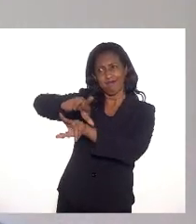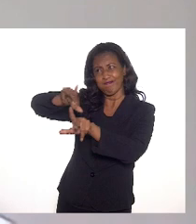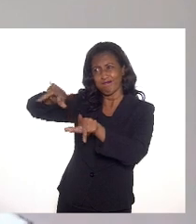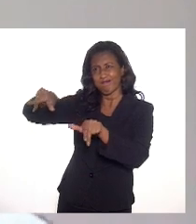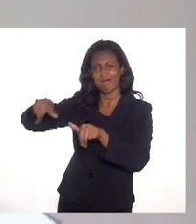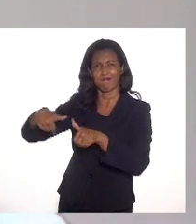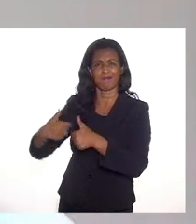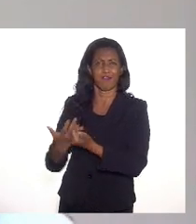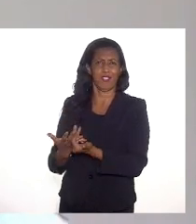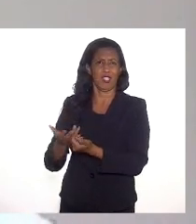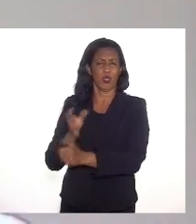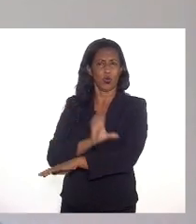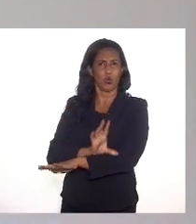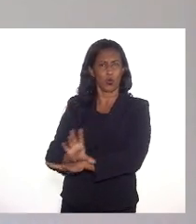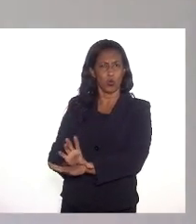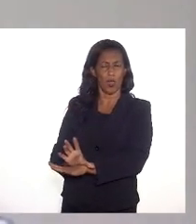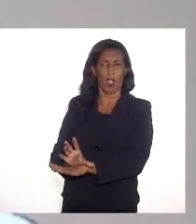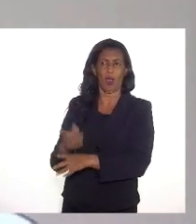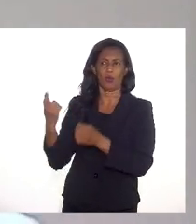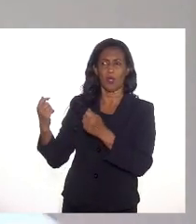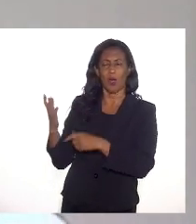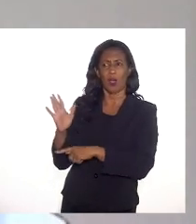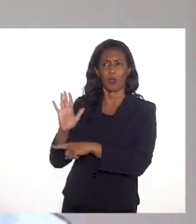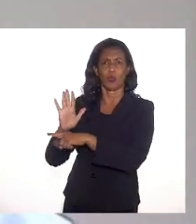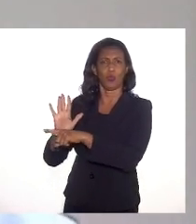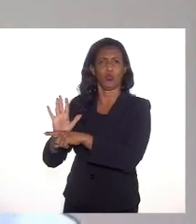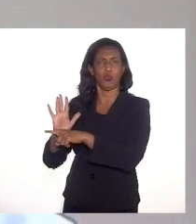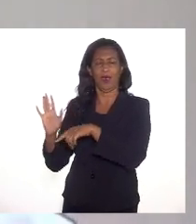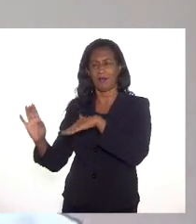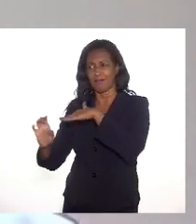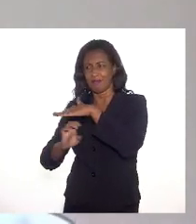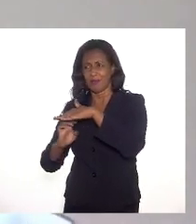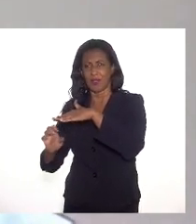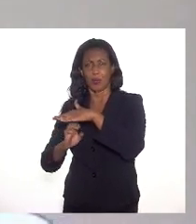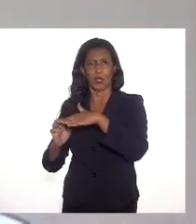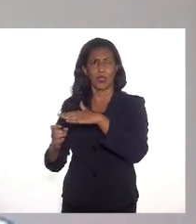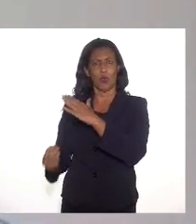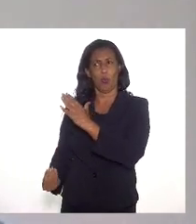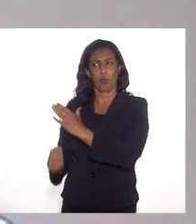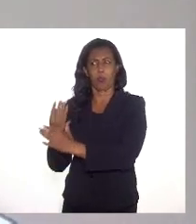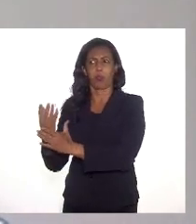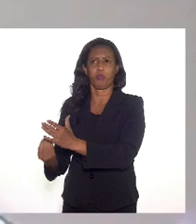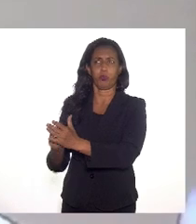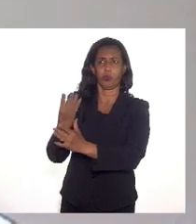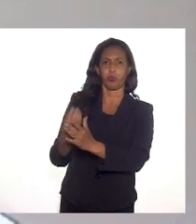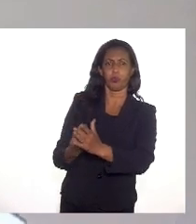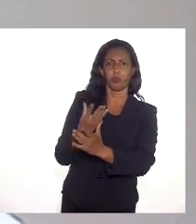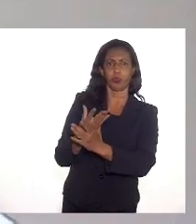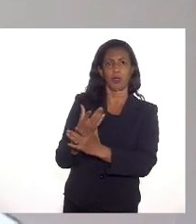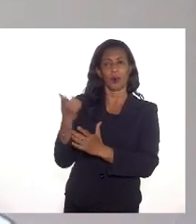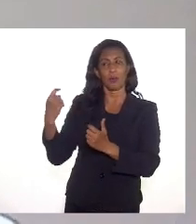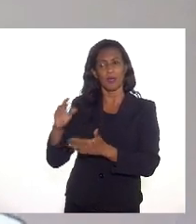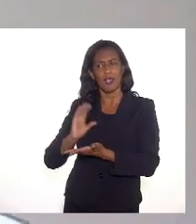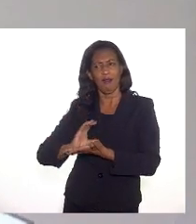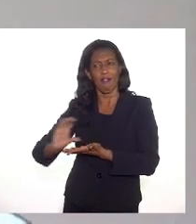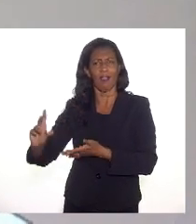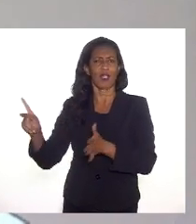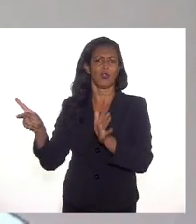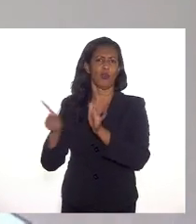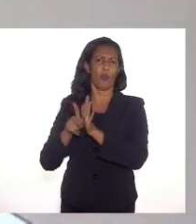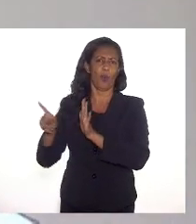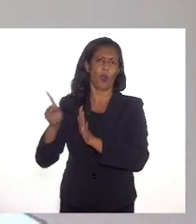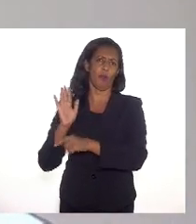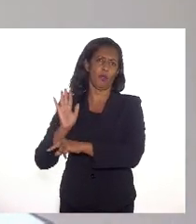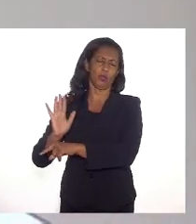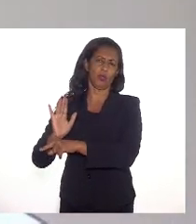de muitas redes de solidariedade e de muito empreendedorismo criativo então a gente precisa ter linhas de crédito específicas aqui eu